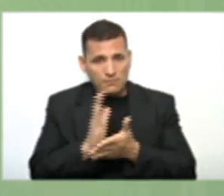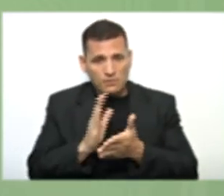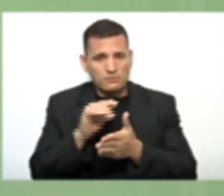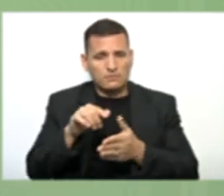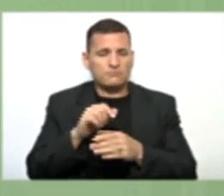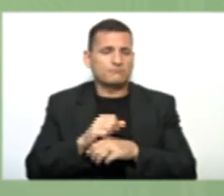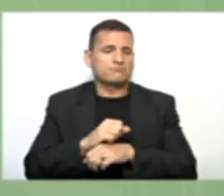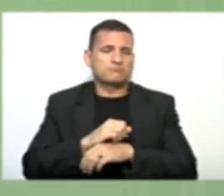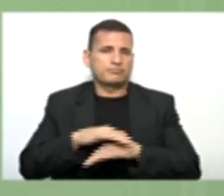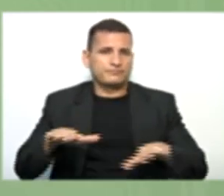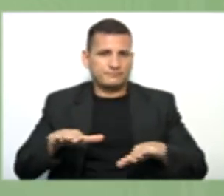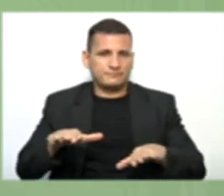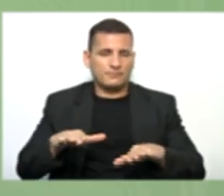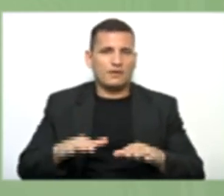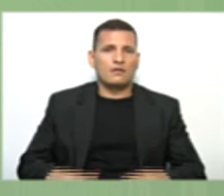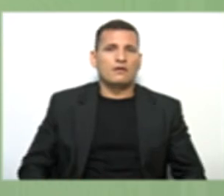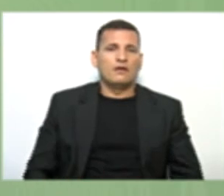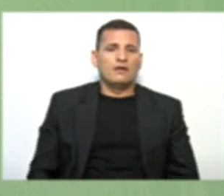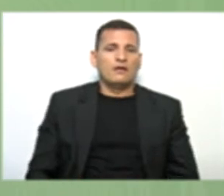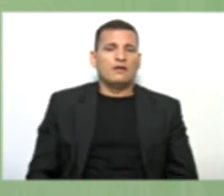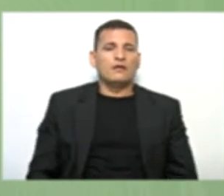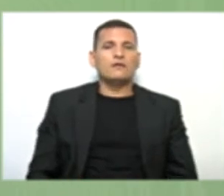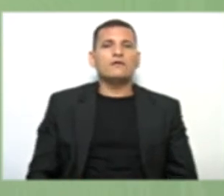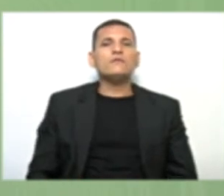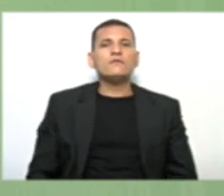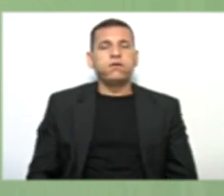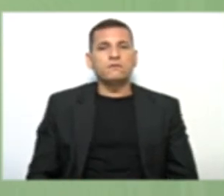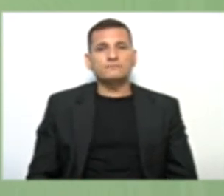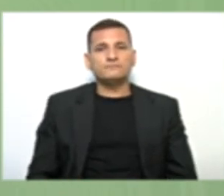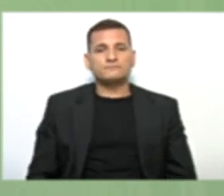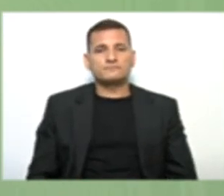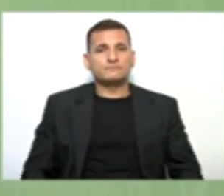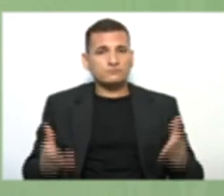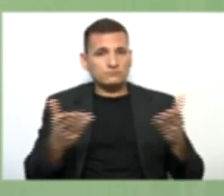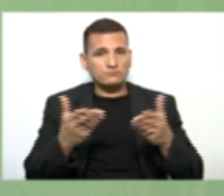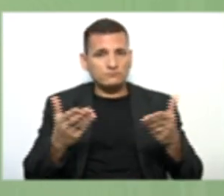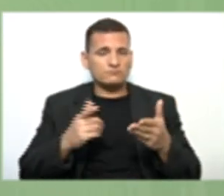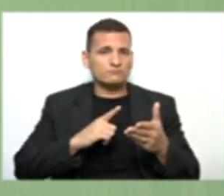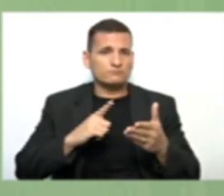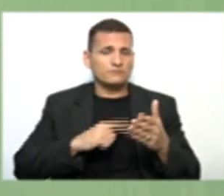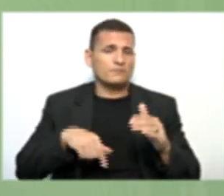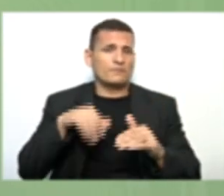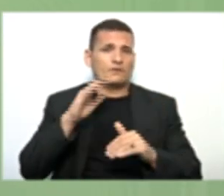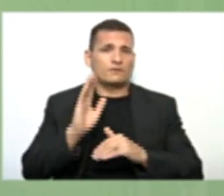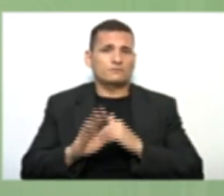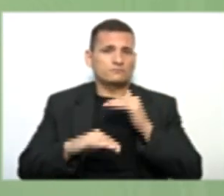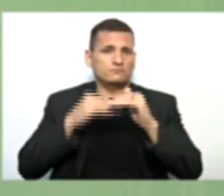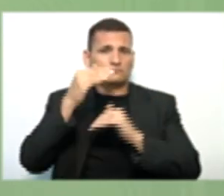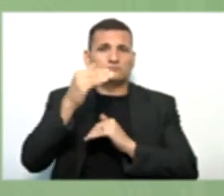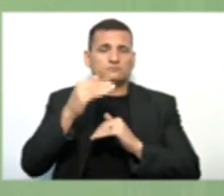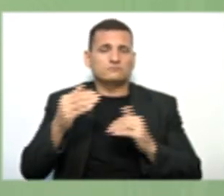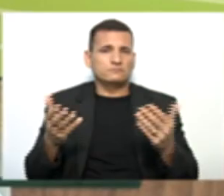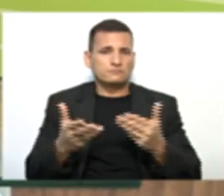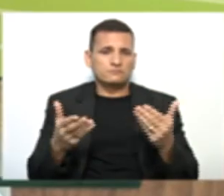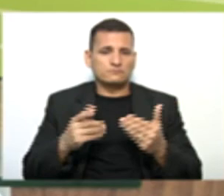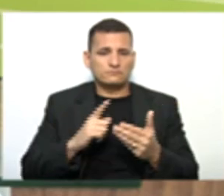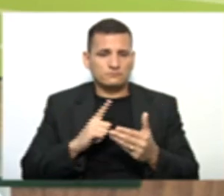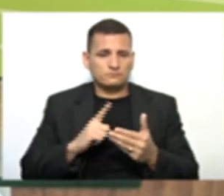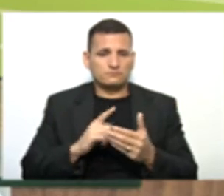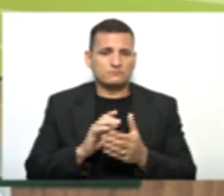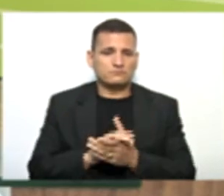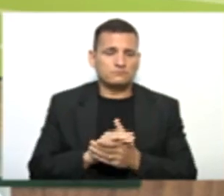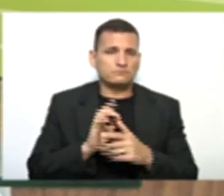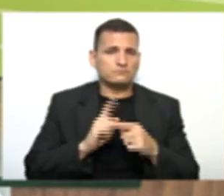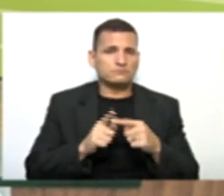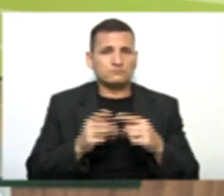vai... Pois é, hoje a coisa já está bem mais avançada, né? Porque pelo simples fato de que hoje a gente tem